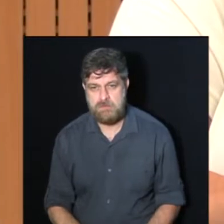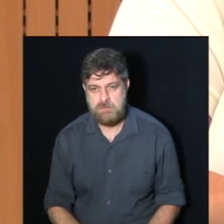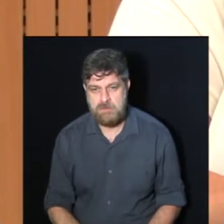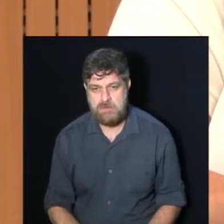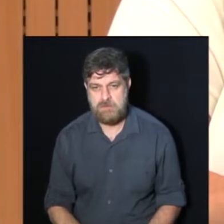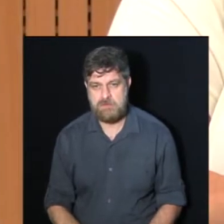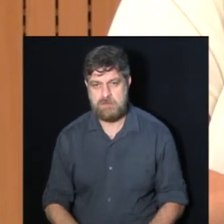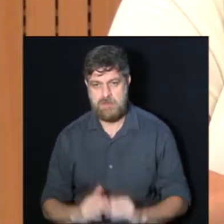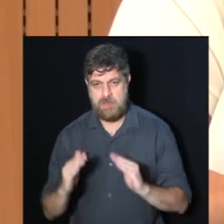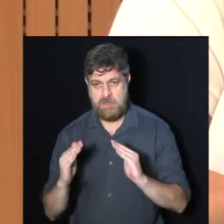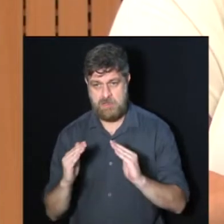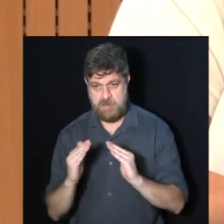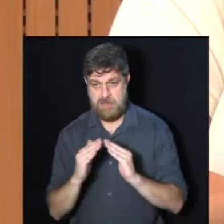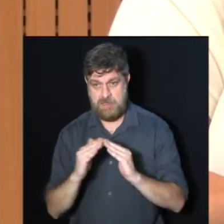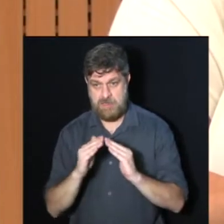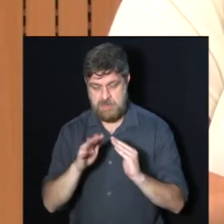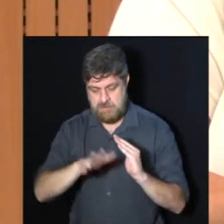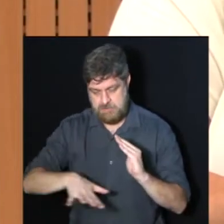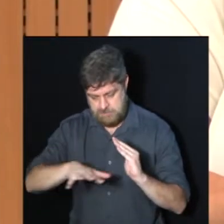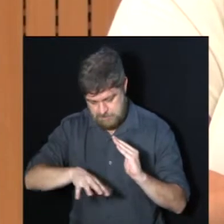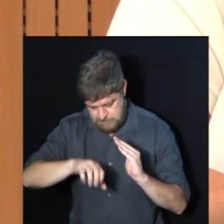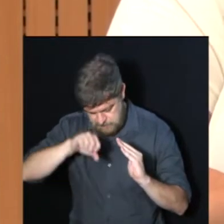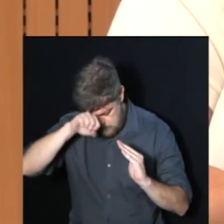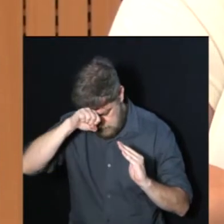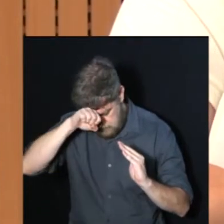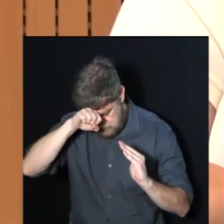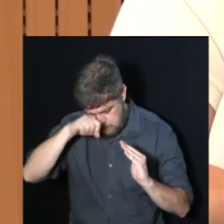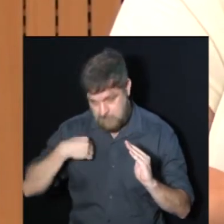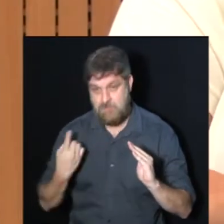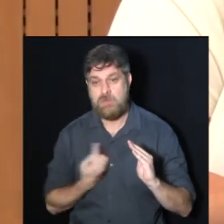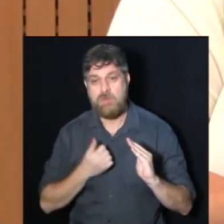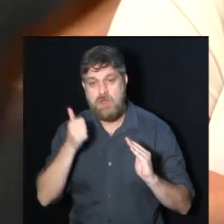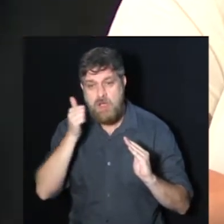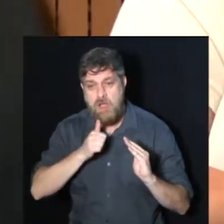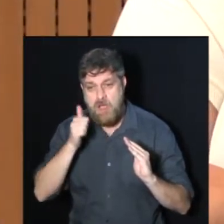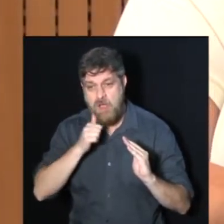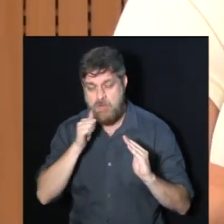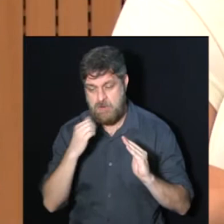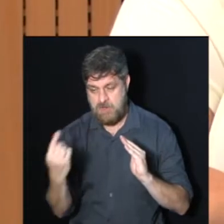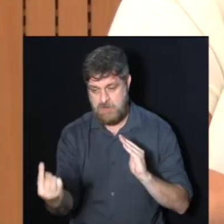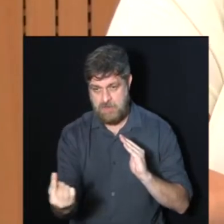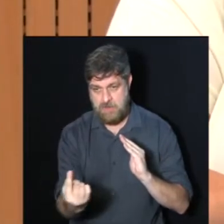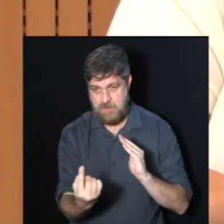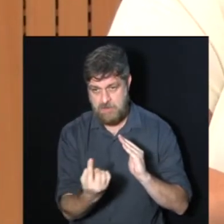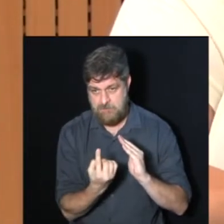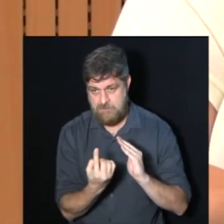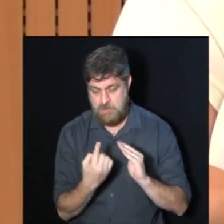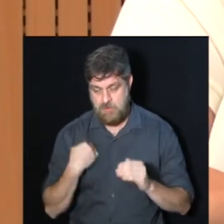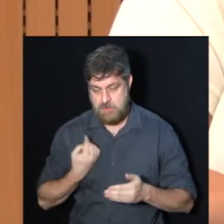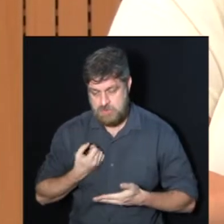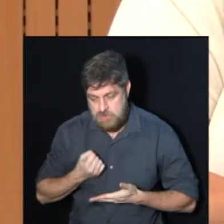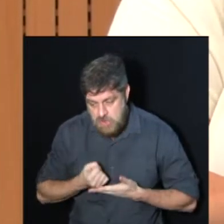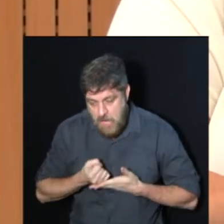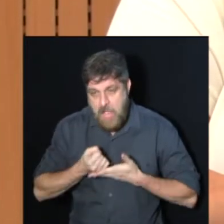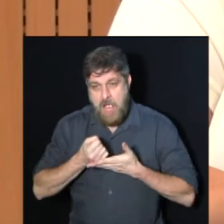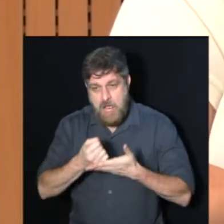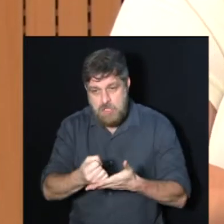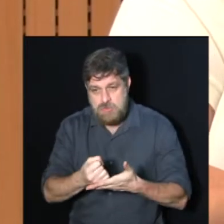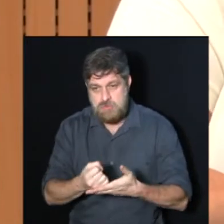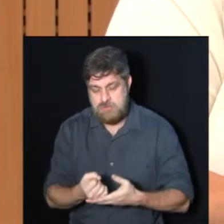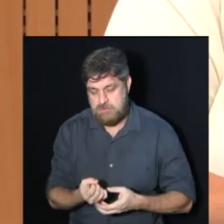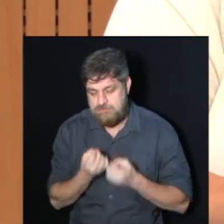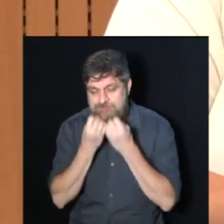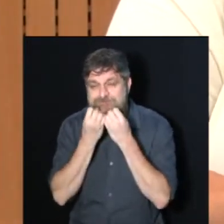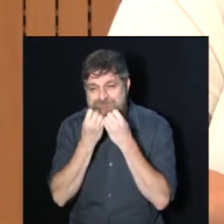nossa casa de caridade, quando as mulheres vão procurar ajuda, ou falar das suas dores, ou